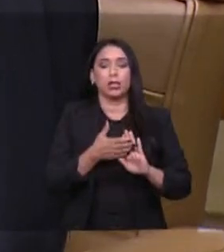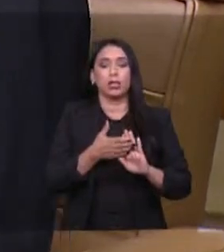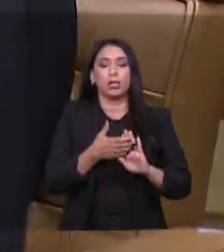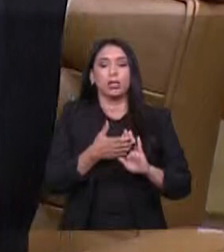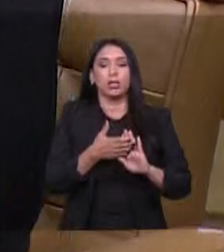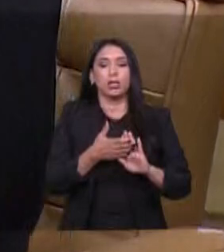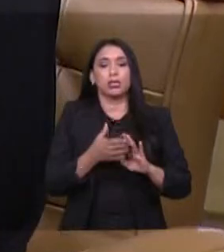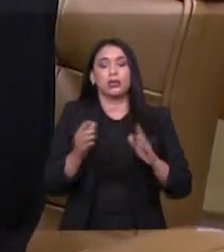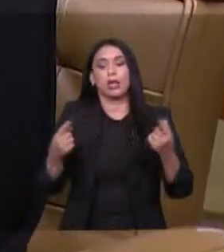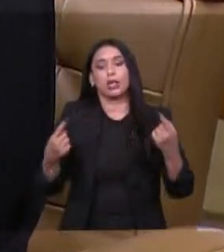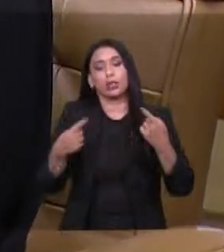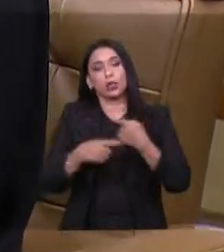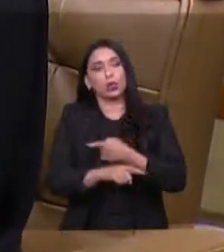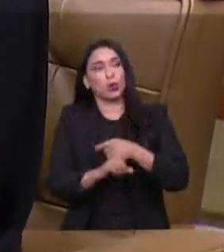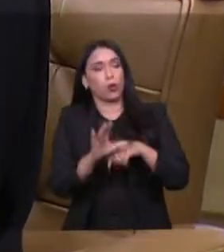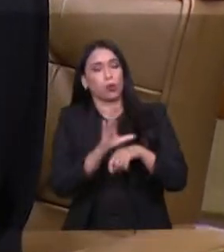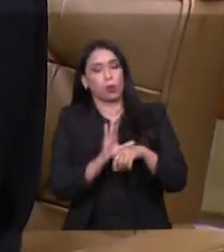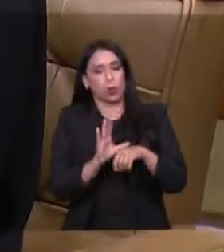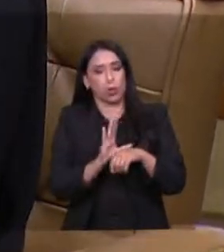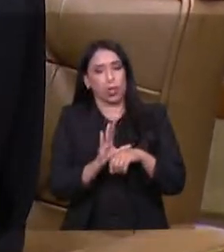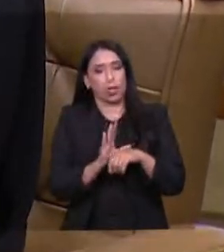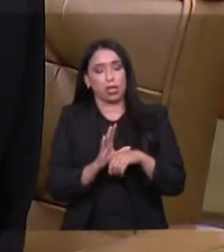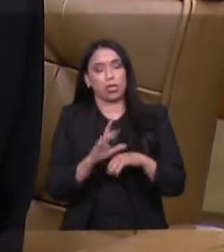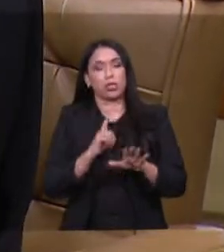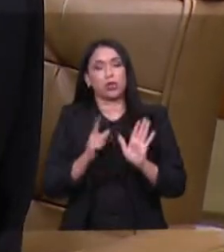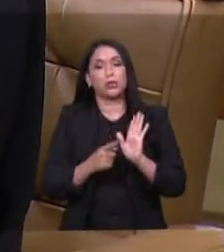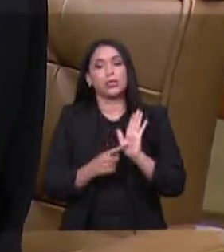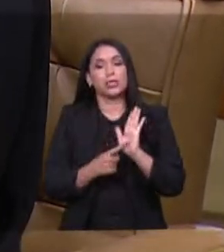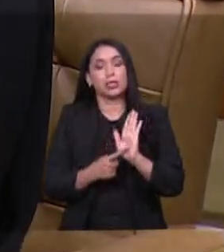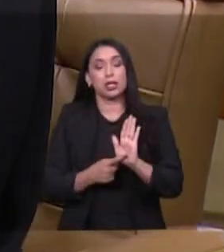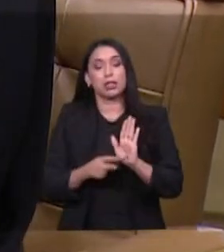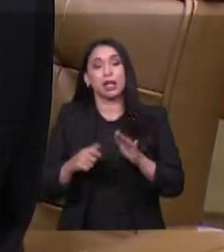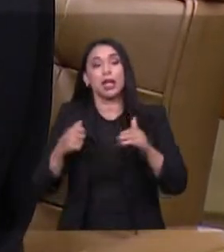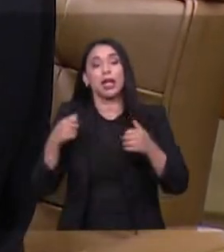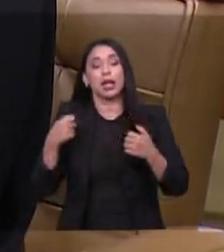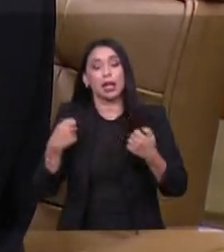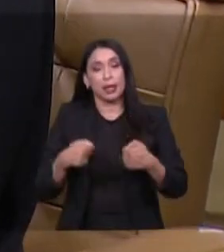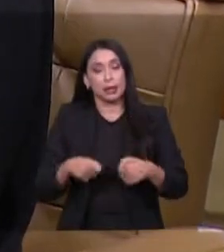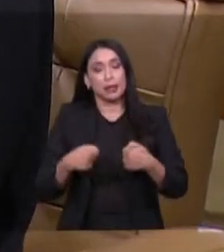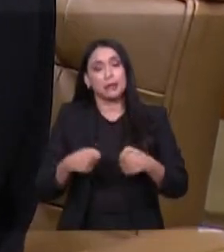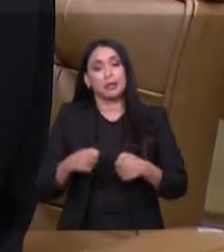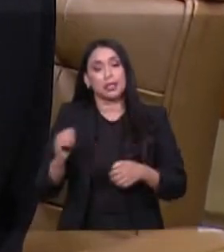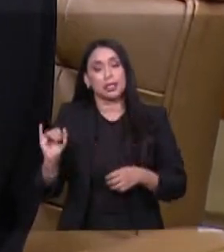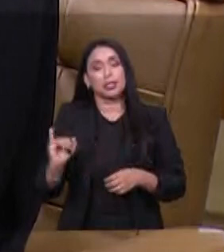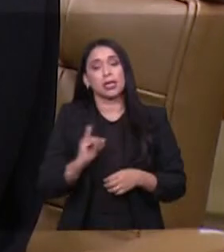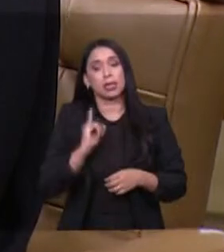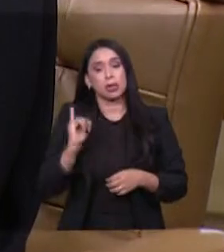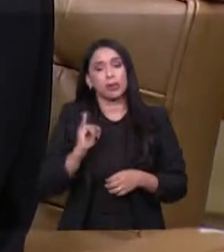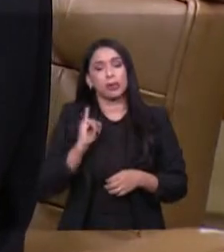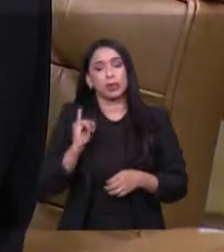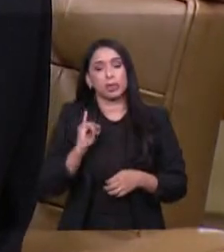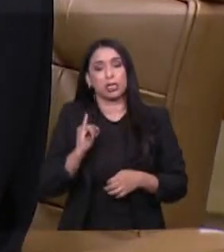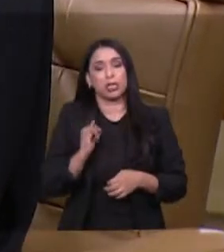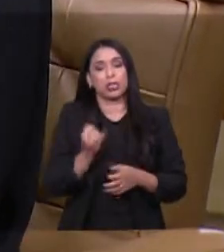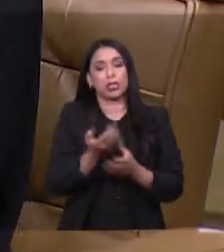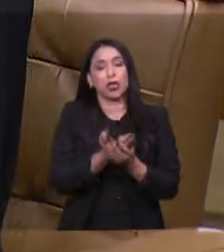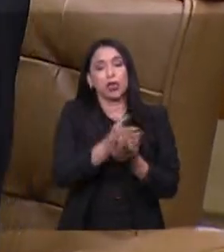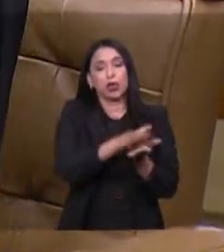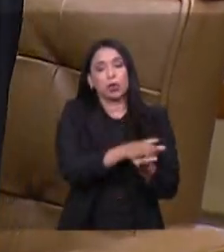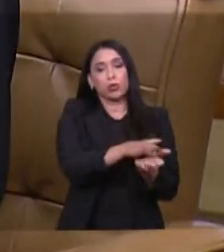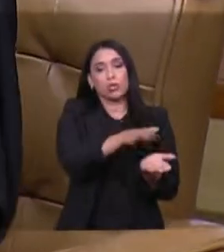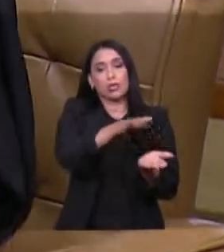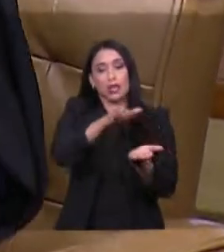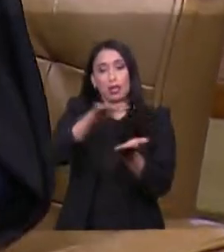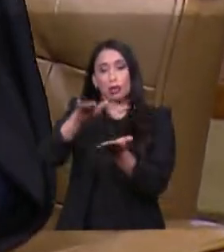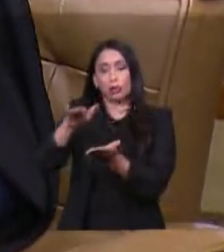a inconstitucionalidade, que explicitássemos a necessidade do envio da íntegra dos autos